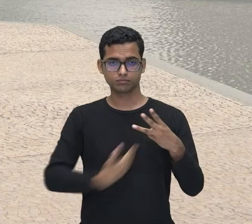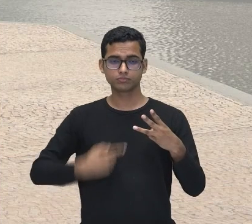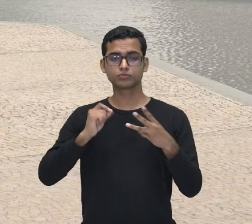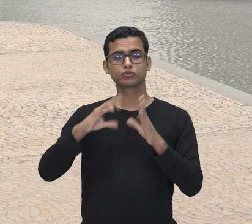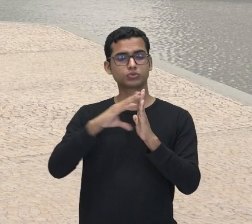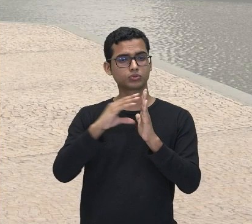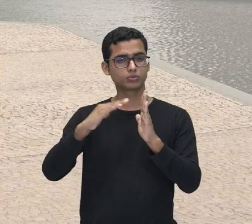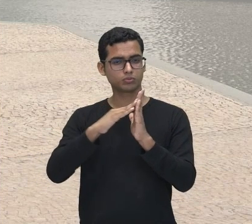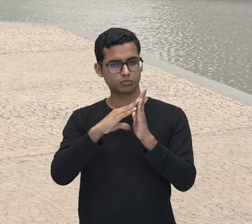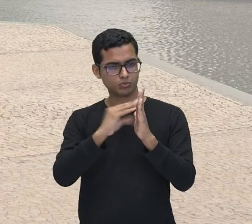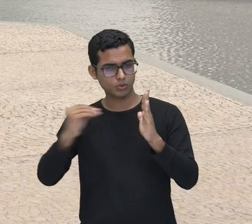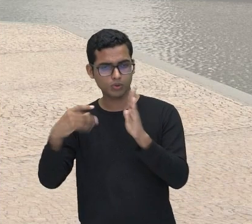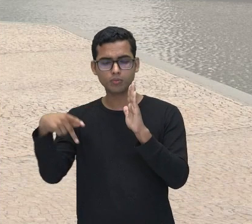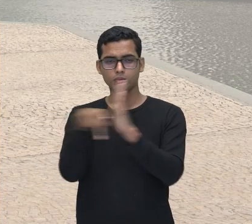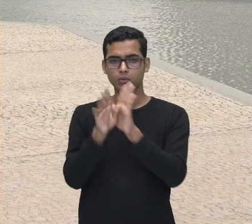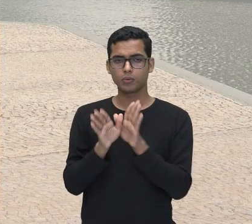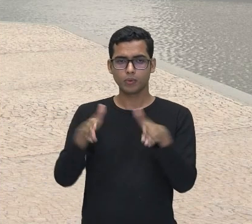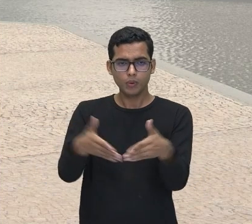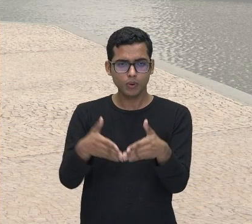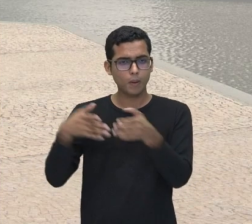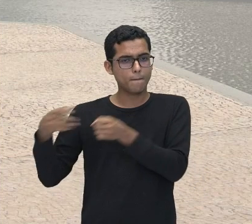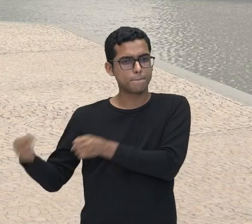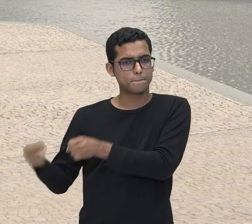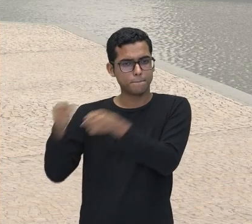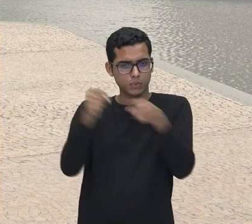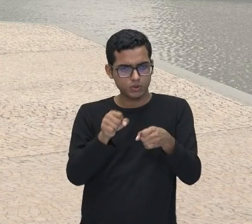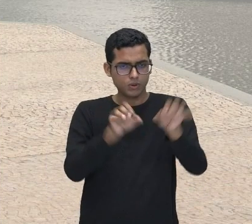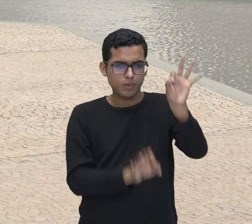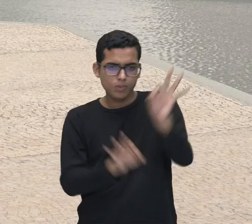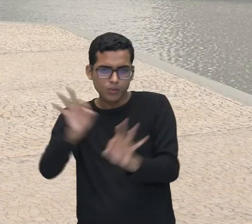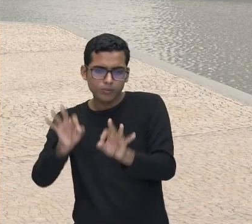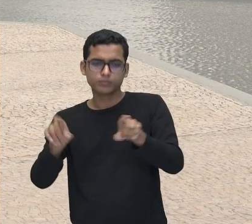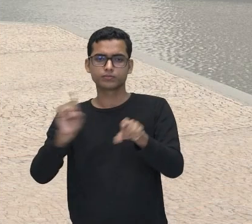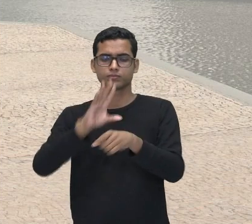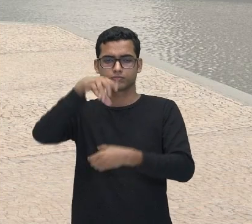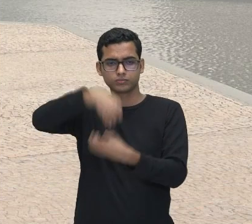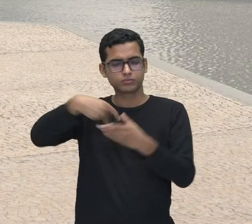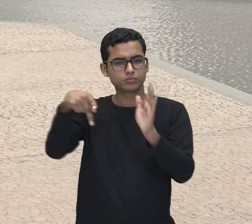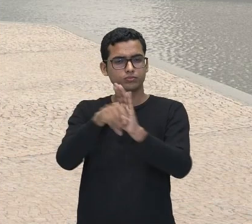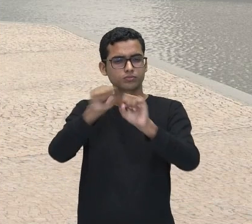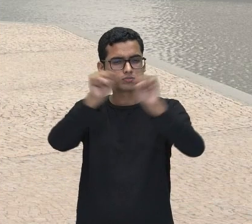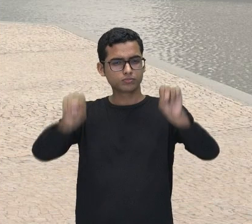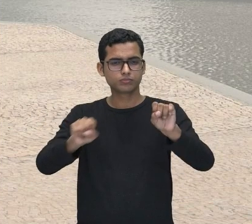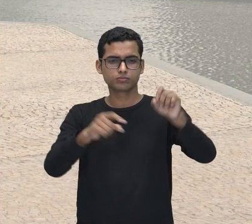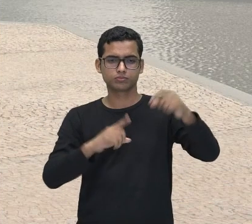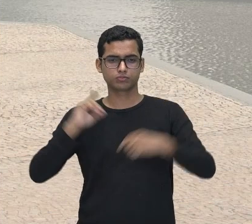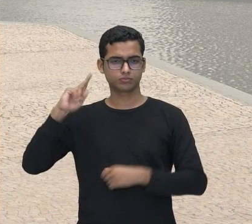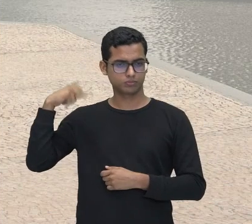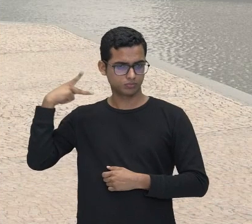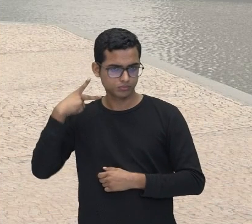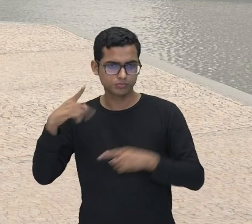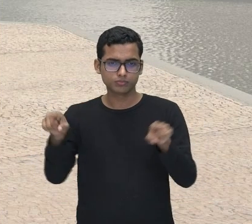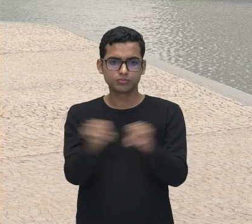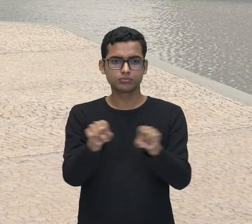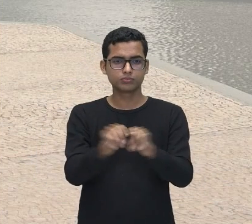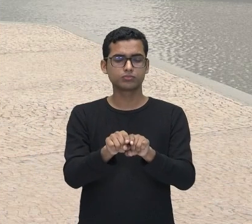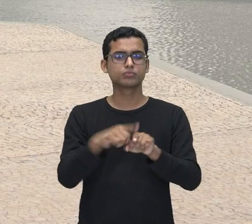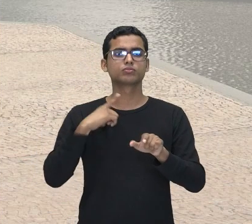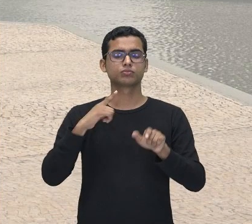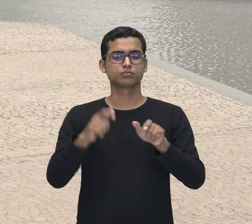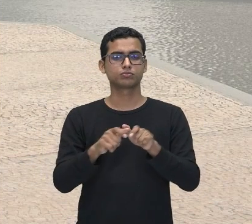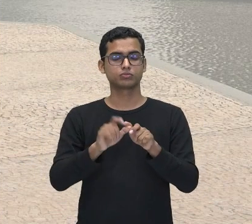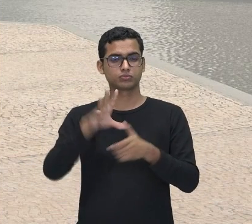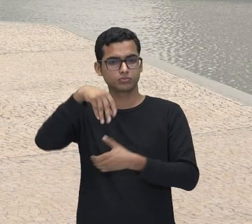modelo específico de poder e a forma como se organiza o sistema político na maioria